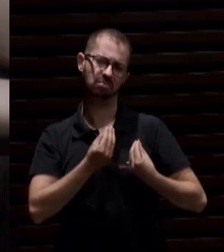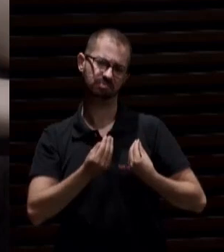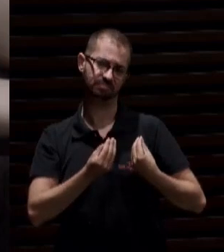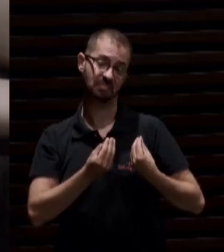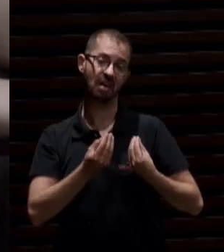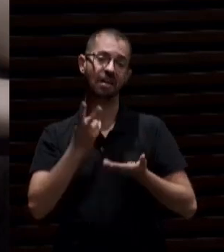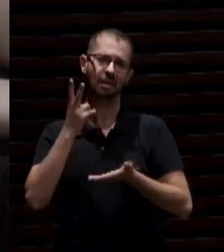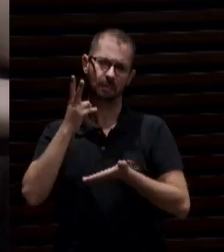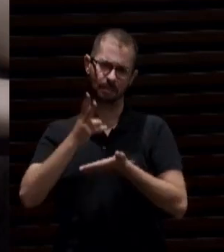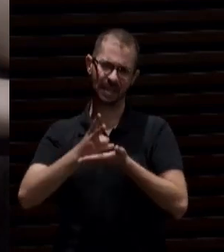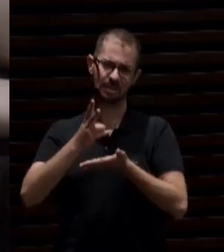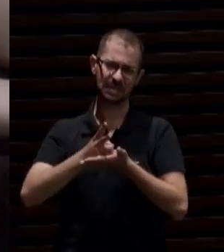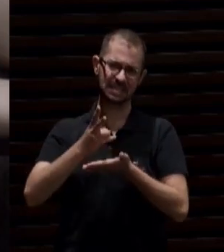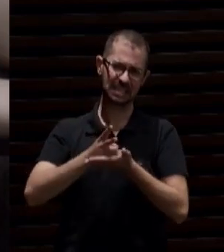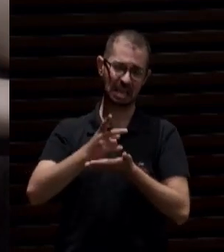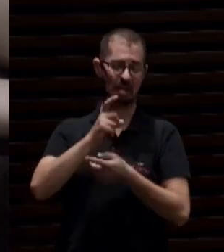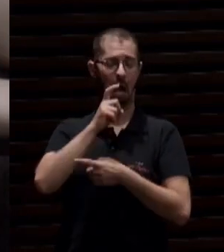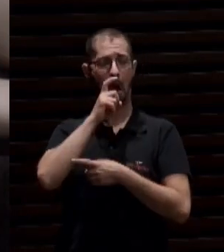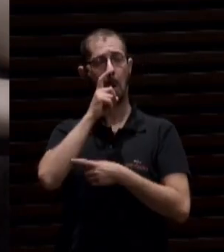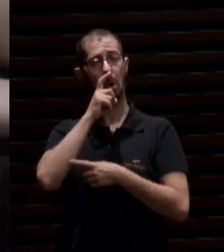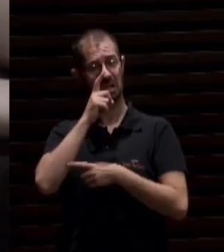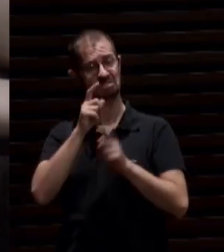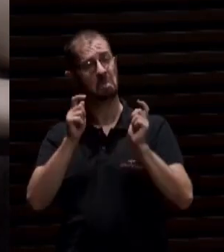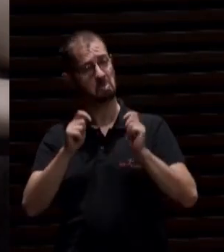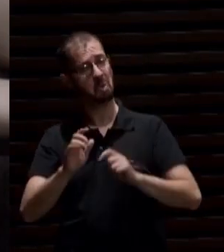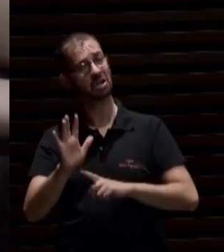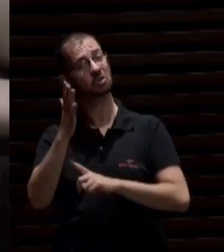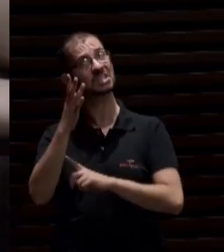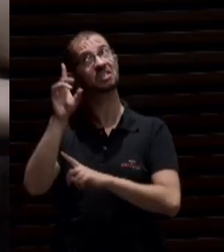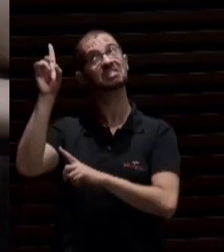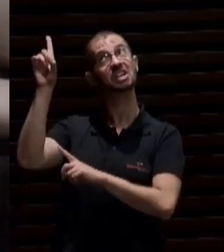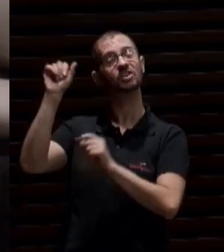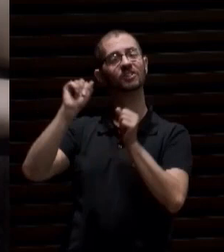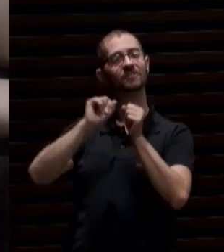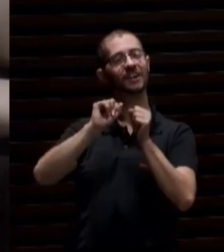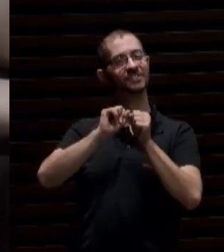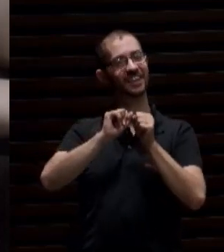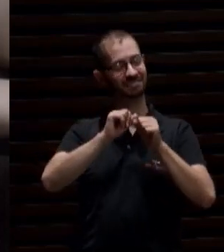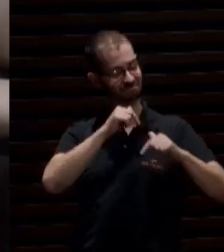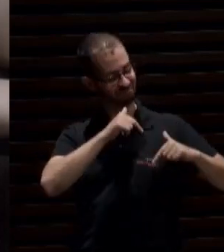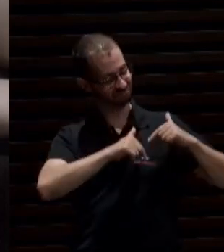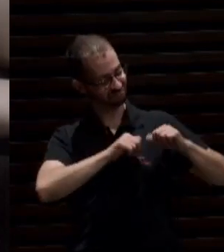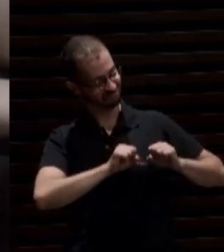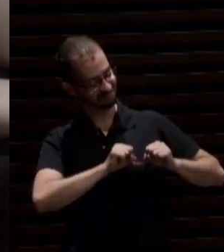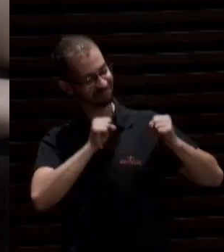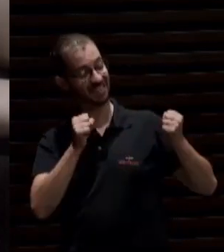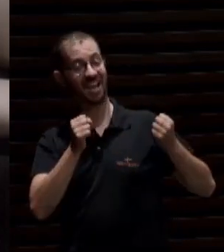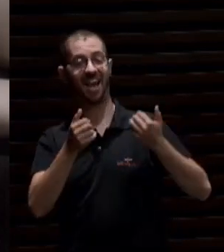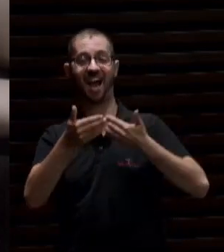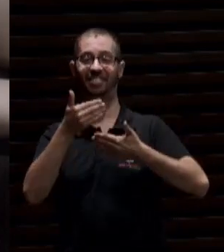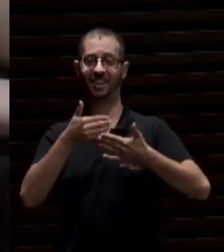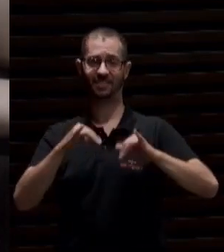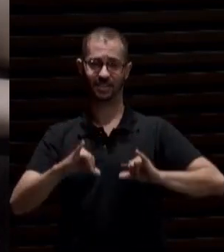Ainda assim, esse pingo de arrogância pode existir. O que Deus faz? Ele nos quebranta por meio do sofrimento, como fez